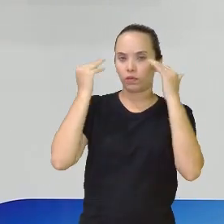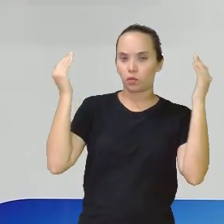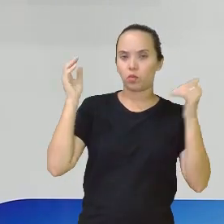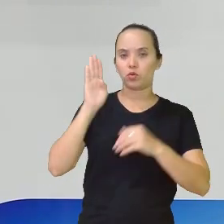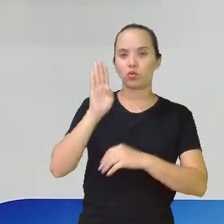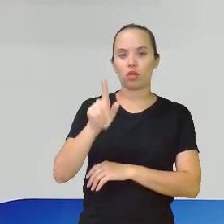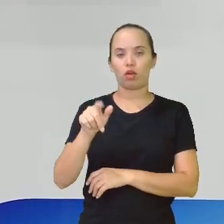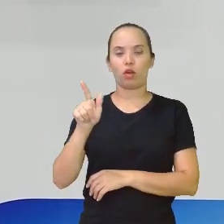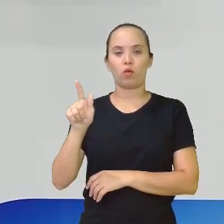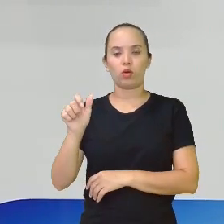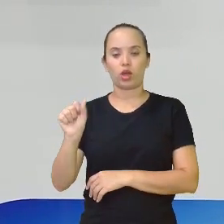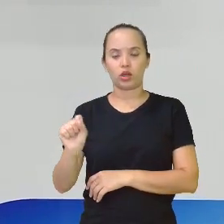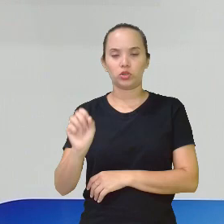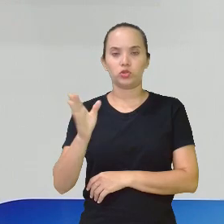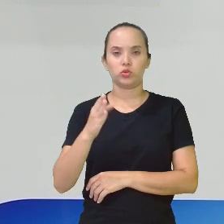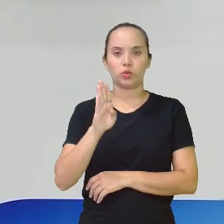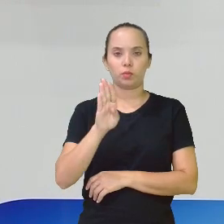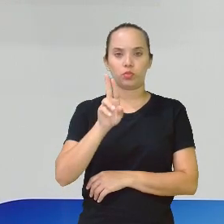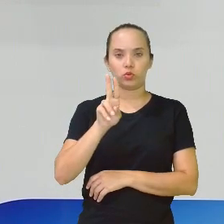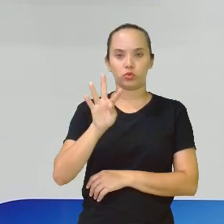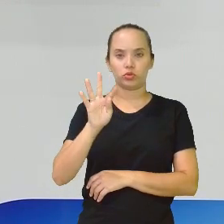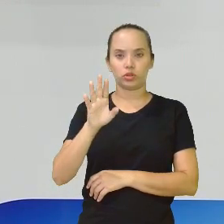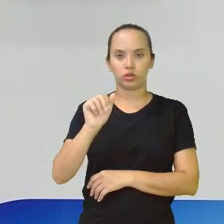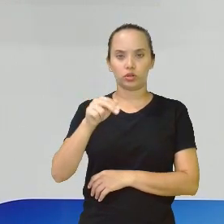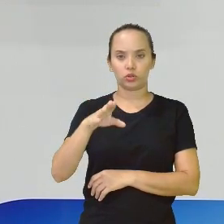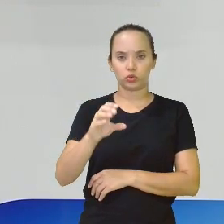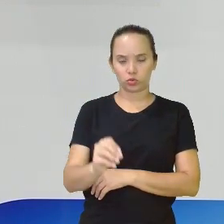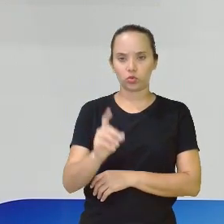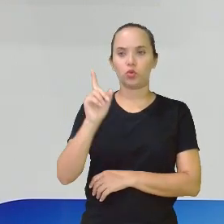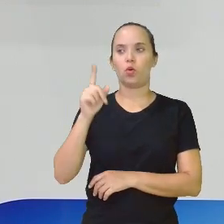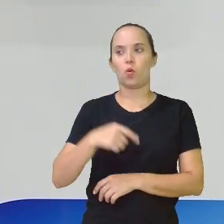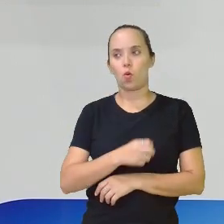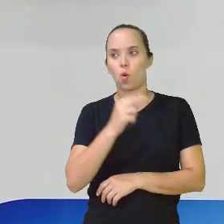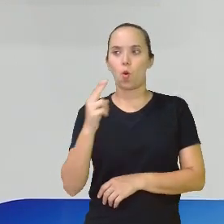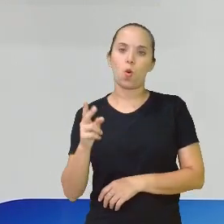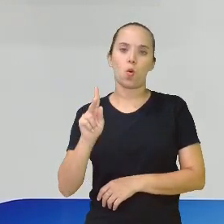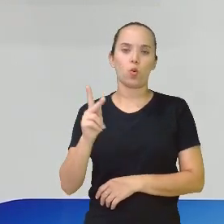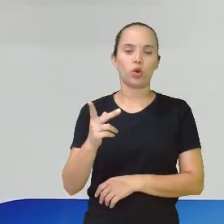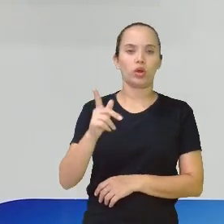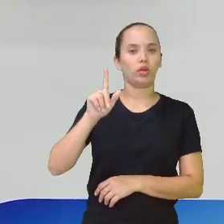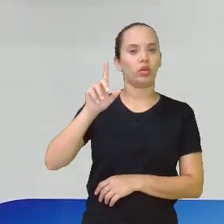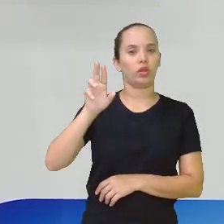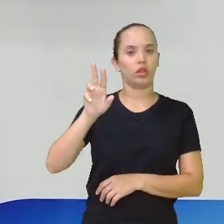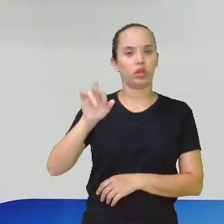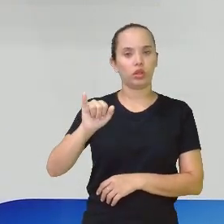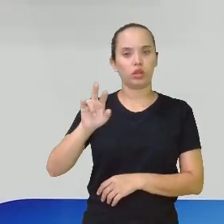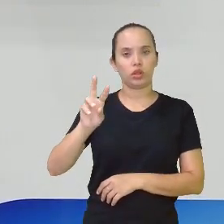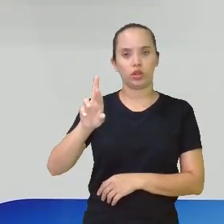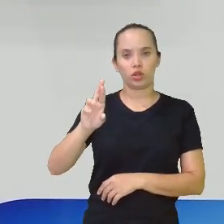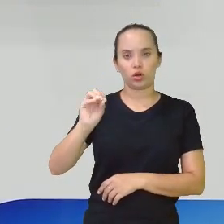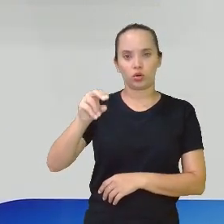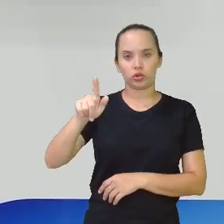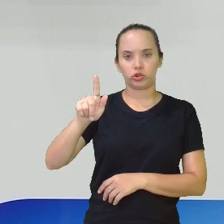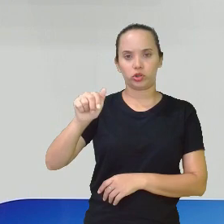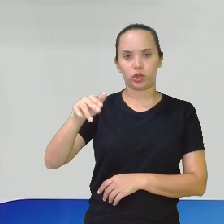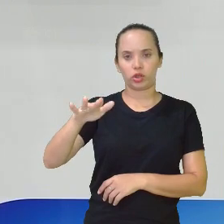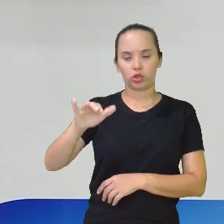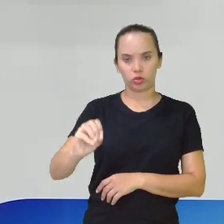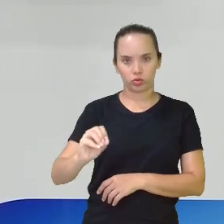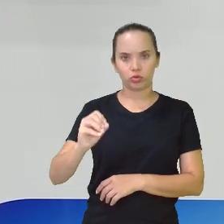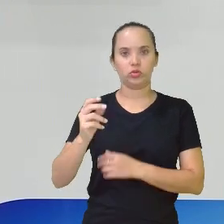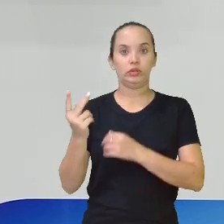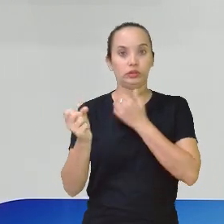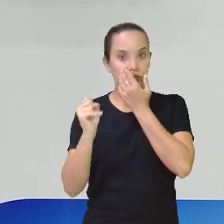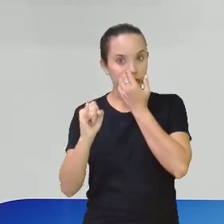gás hidrogênio, também são combustíveis. Em contato com o ar, em contato com a fonte de calor, ele vai causar aí